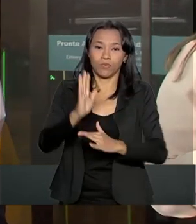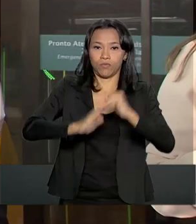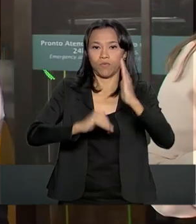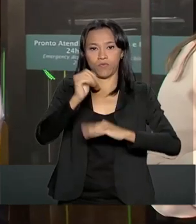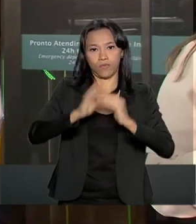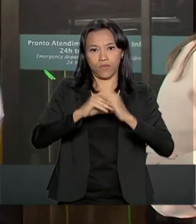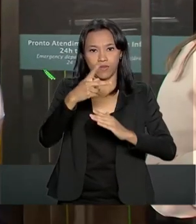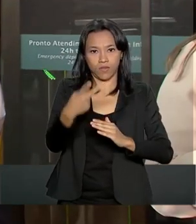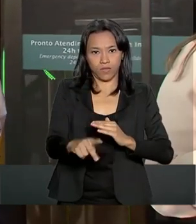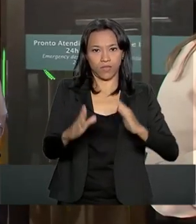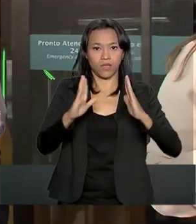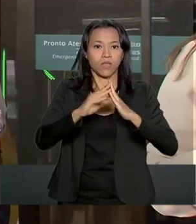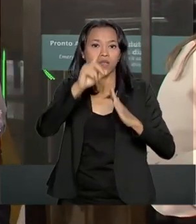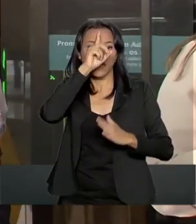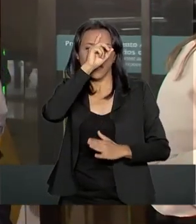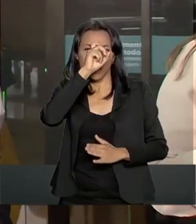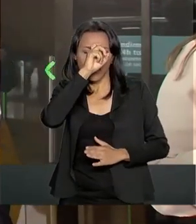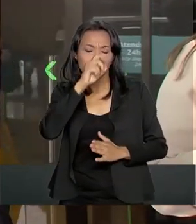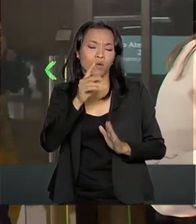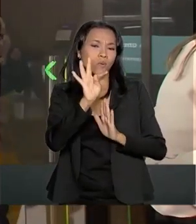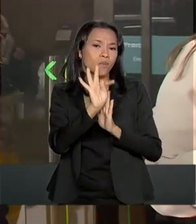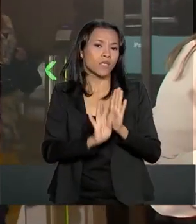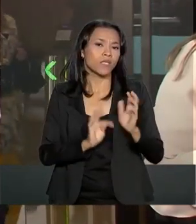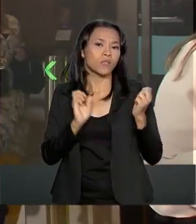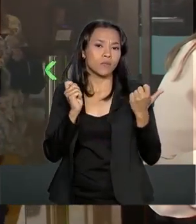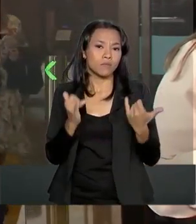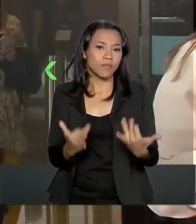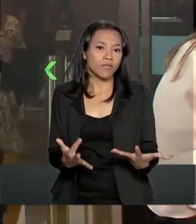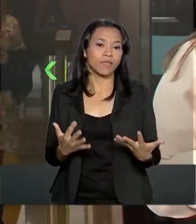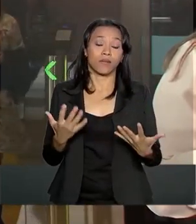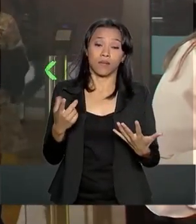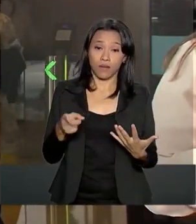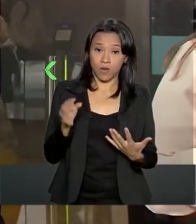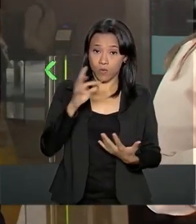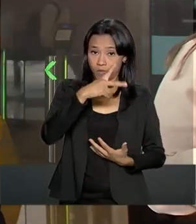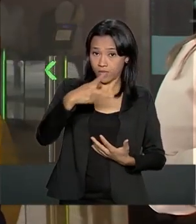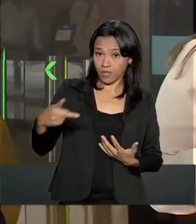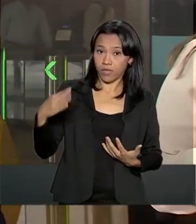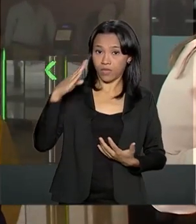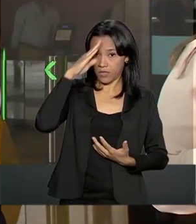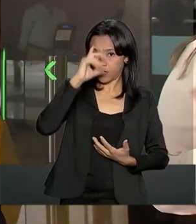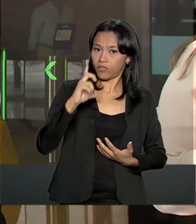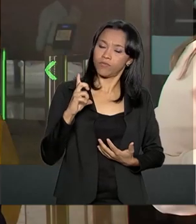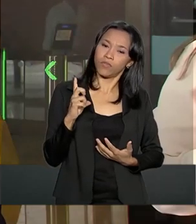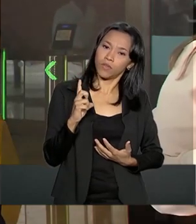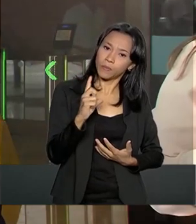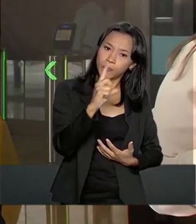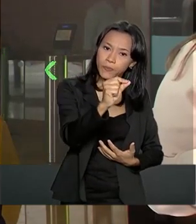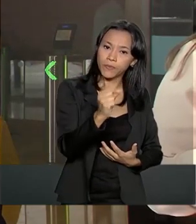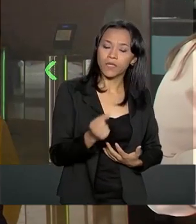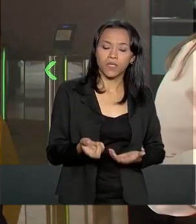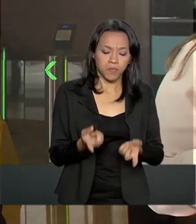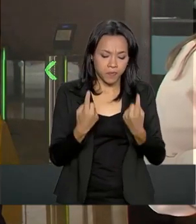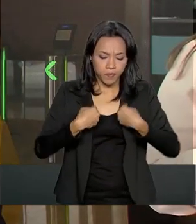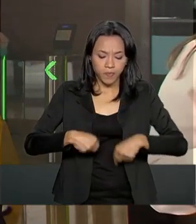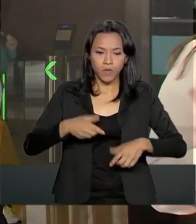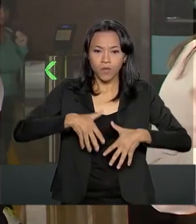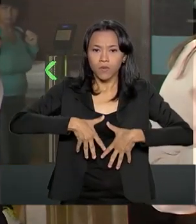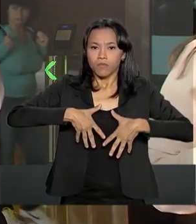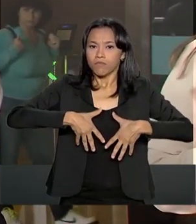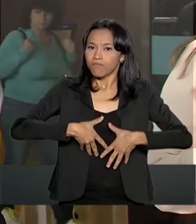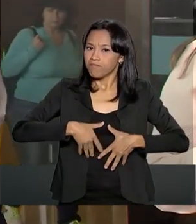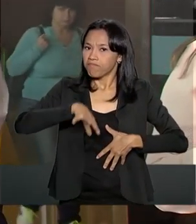Hospital Albert Einstein. Diz o texto: o presidente recebeu alta nesta manhã com quadro pulmonar normalizado, sem